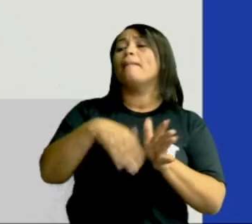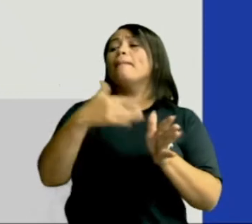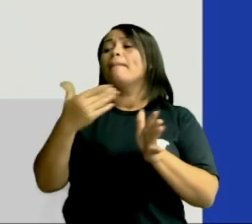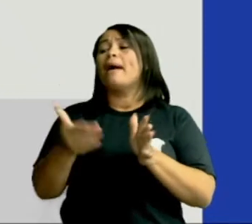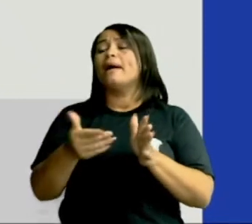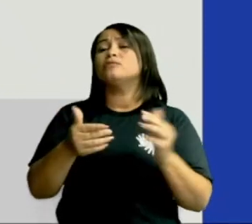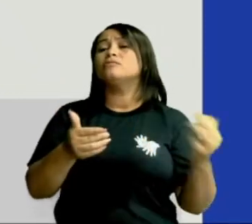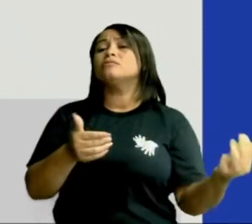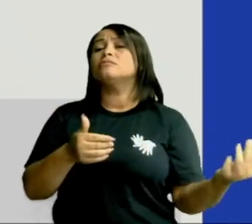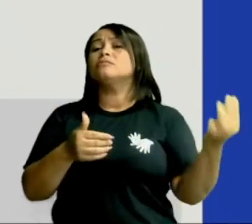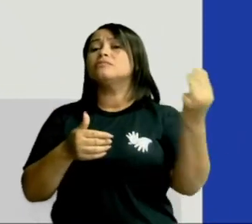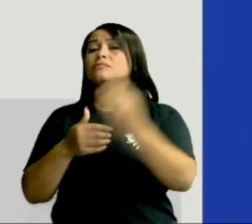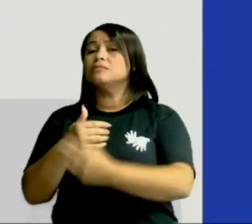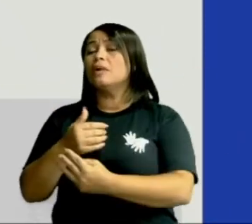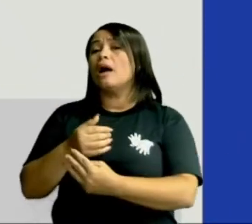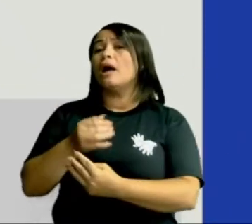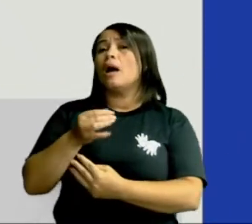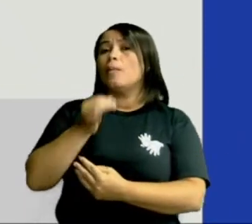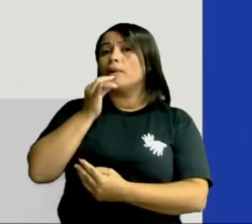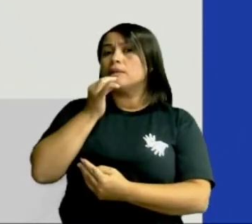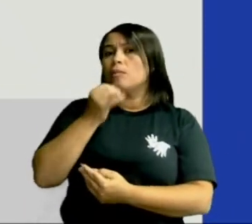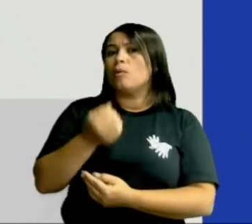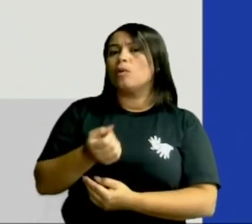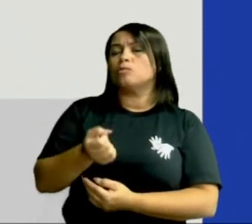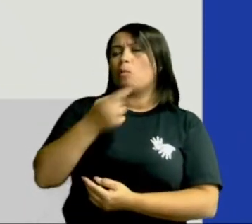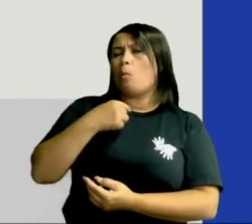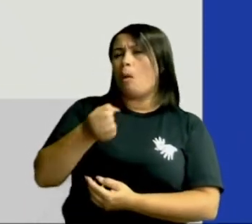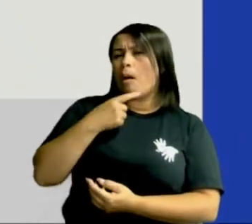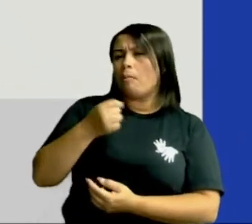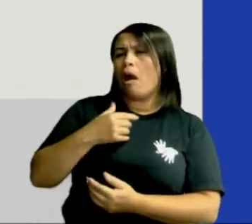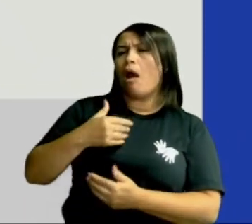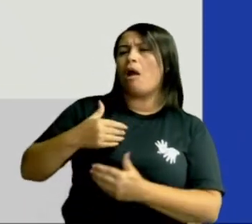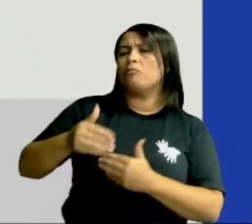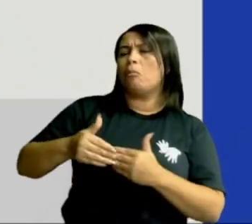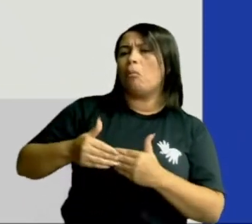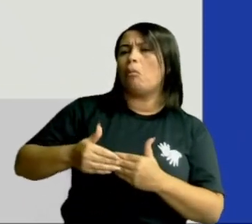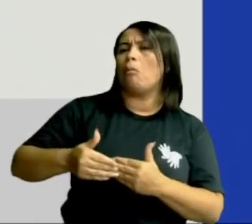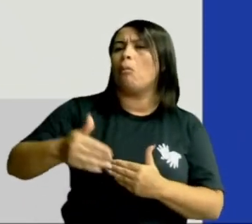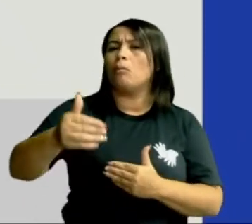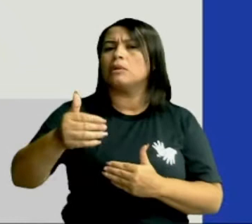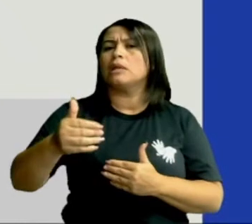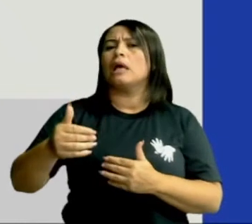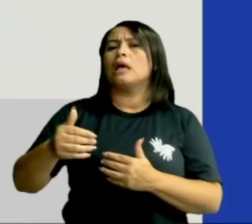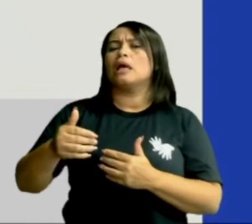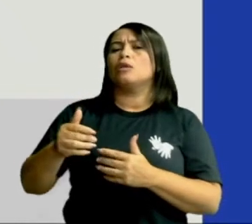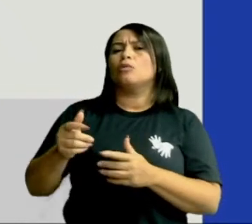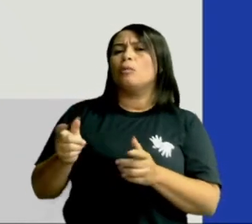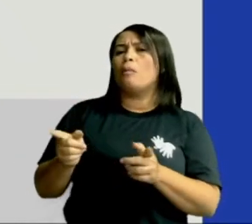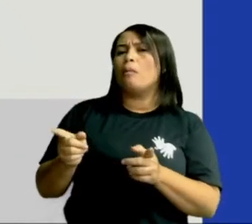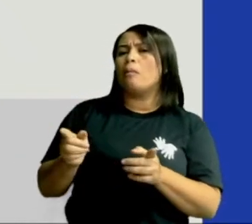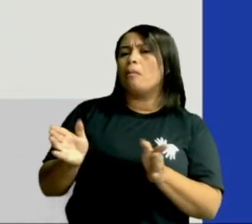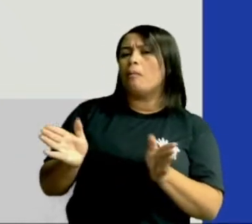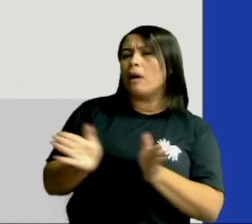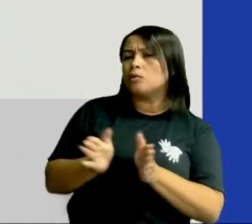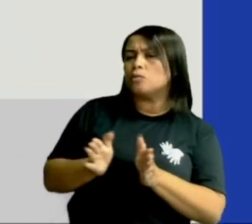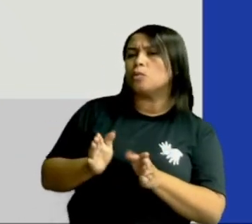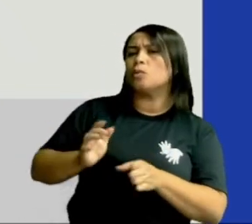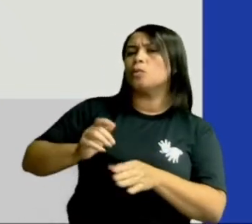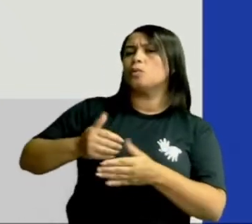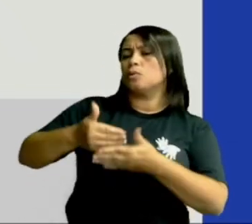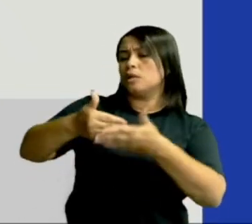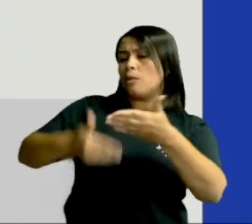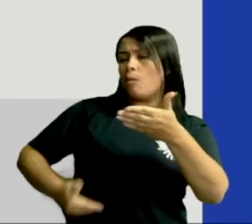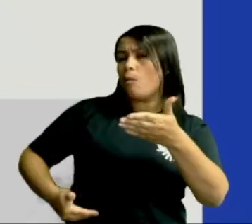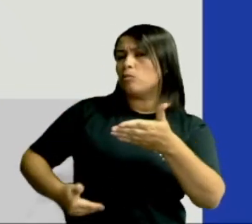nisso, quando você toma esse medicamento por um tempo mais curto do que o ideal, em horários diferentes do indicado na